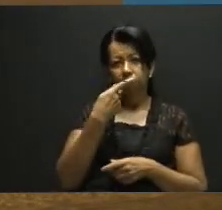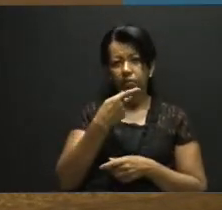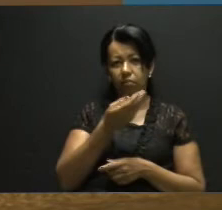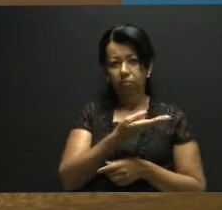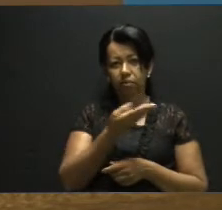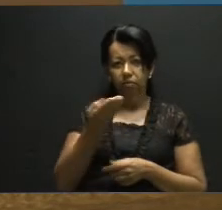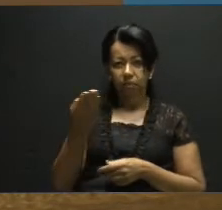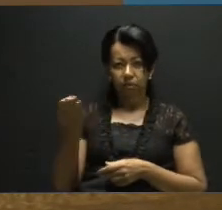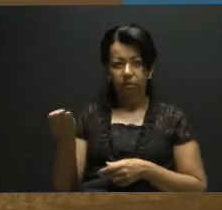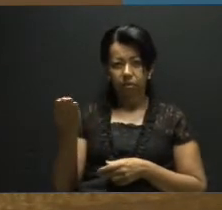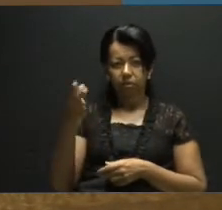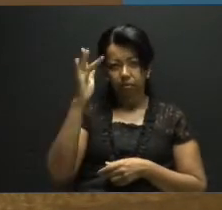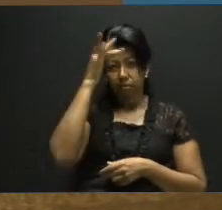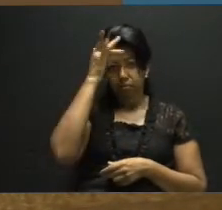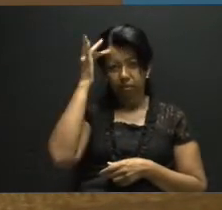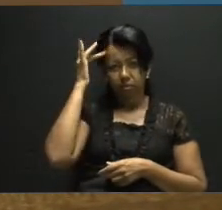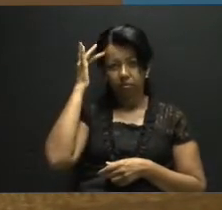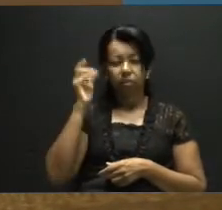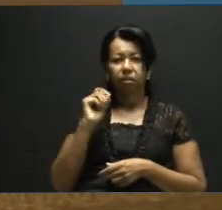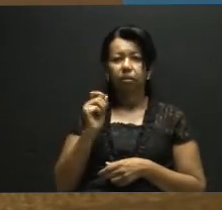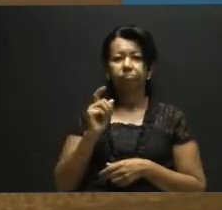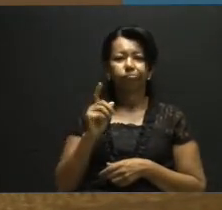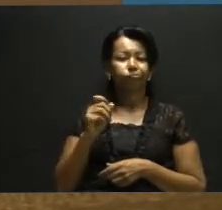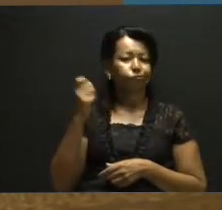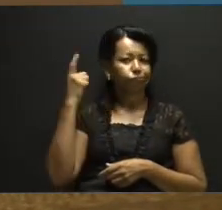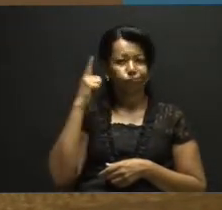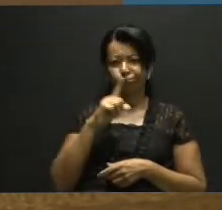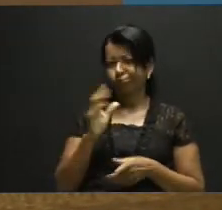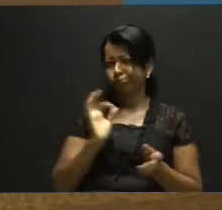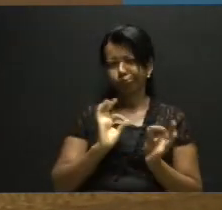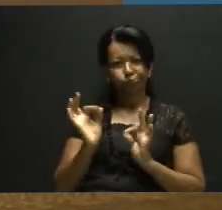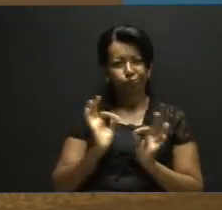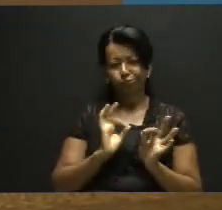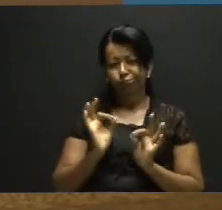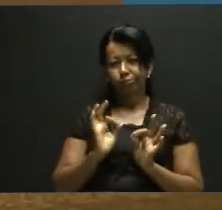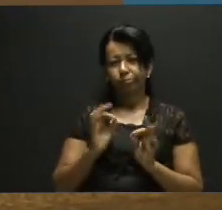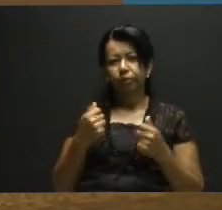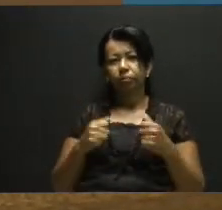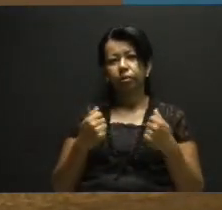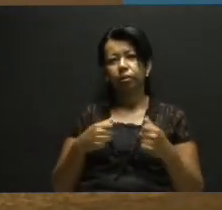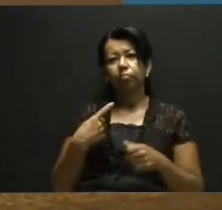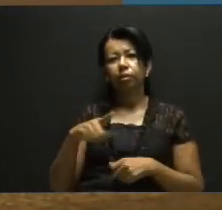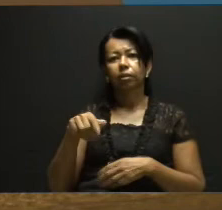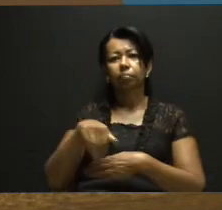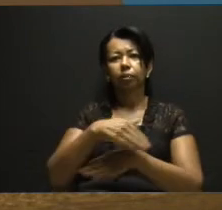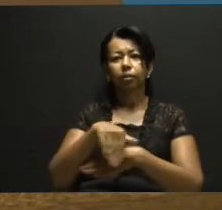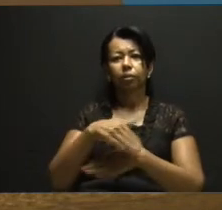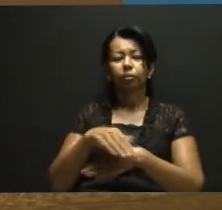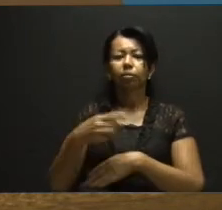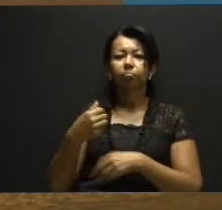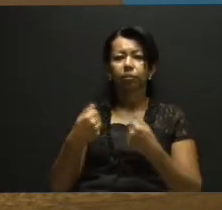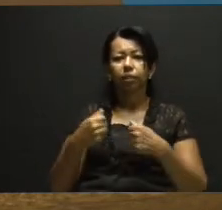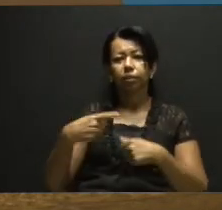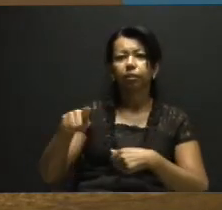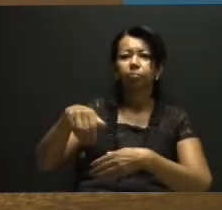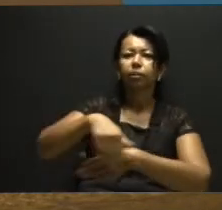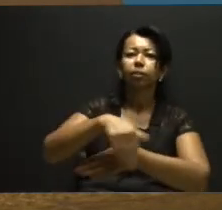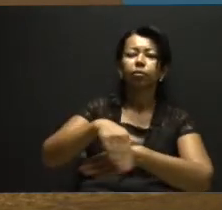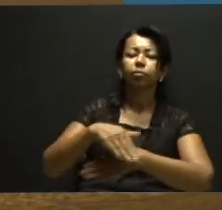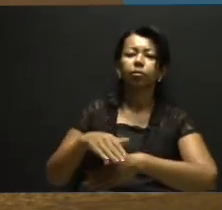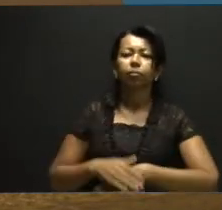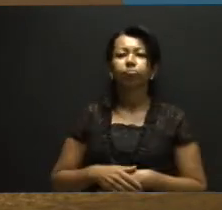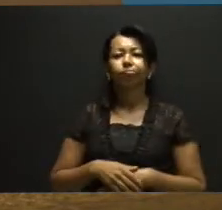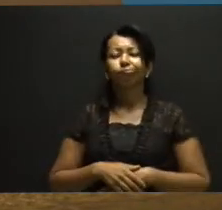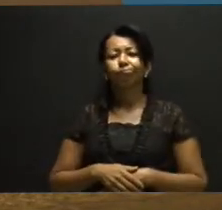o munícipe infelizmente não dá mais nós vamos ter que parar duas ou para as ruas porque não dá mais